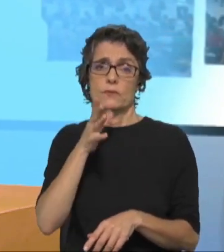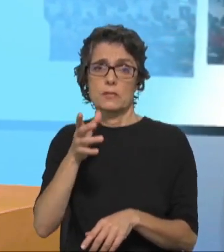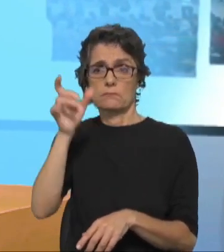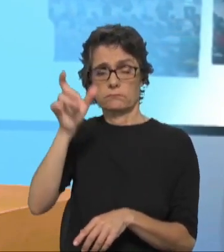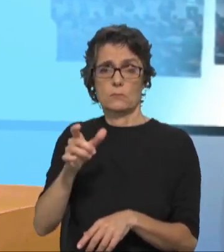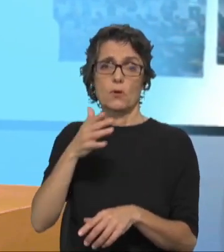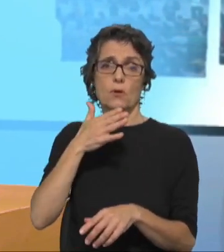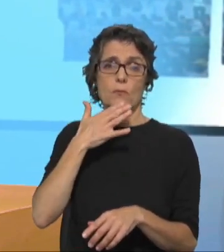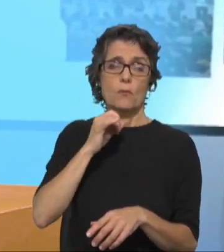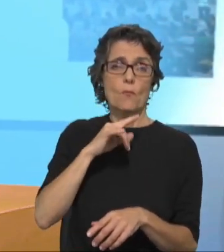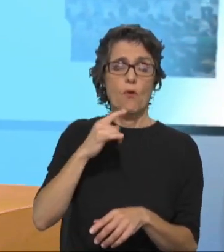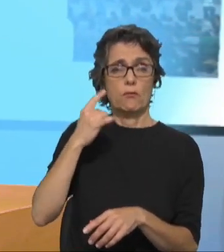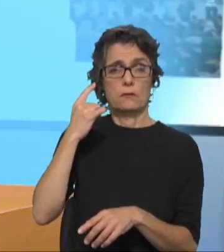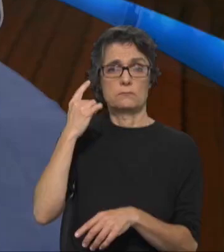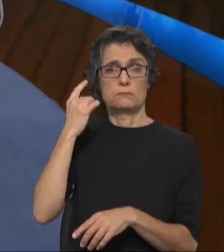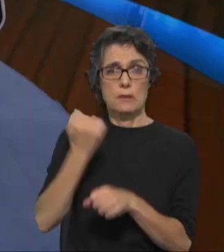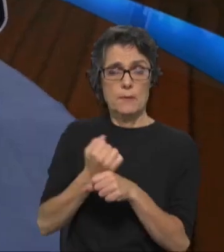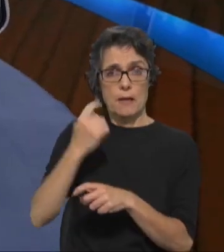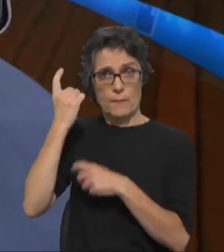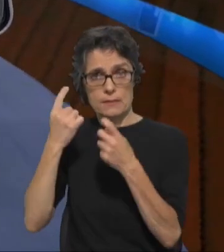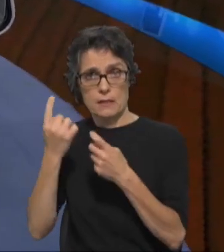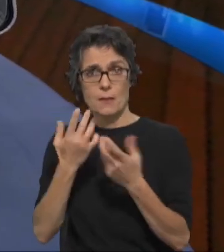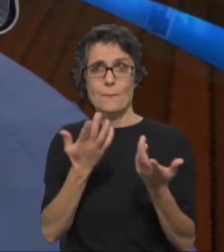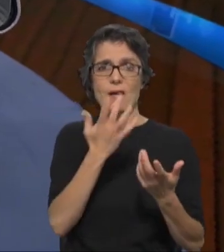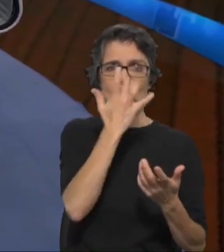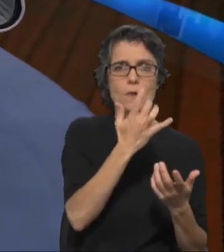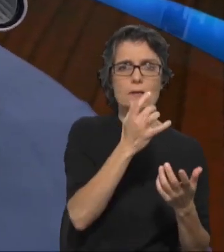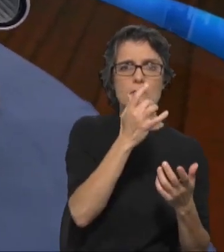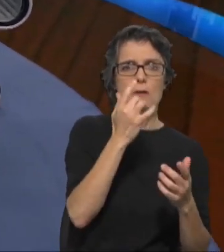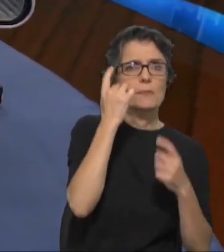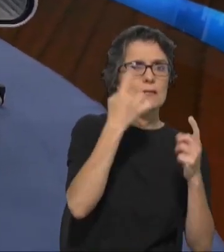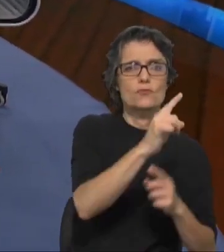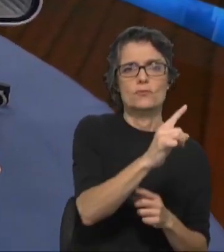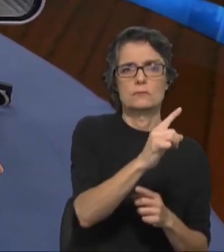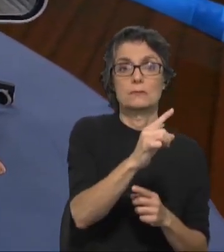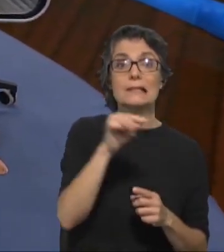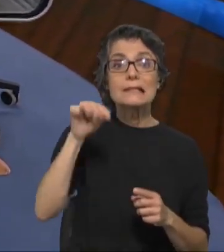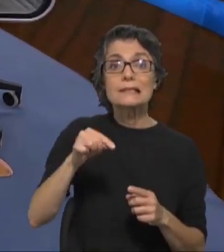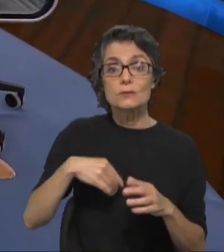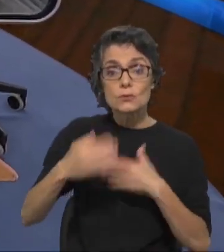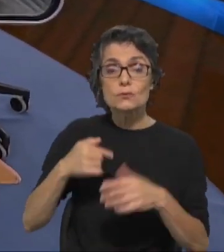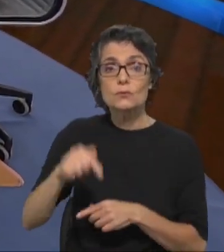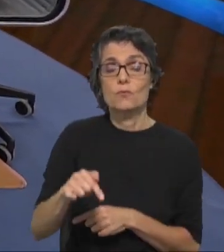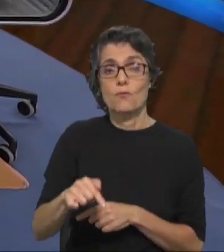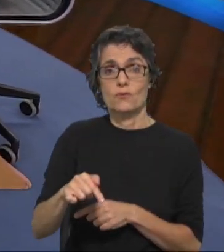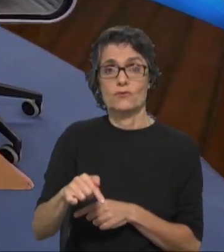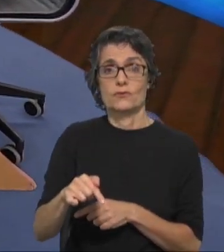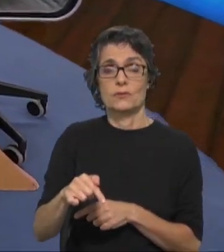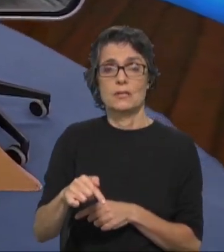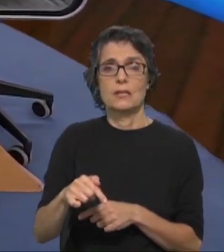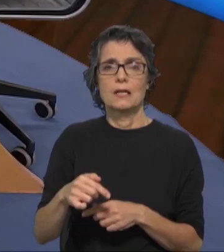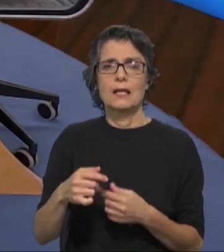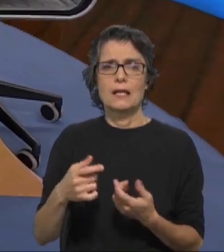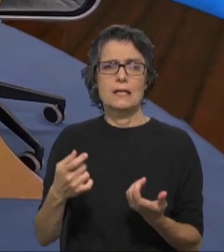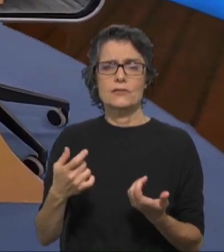o preto é para trabalhar, o preto não pensa. E isto arrasta-se até aos dias de hoje. Por isso, é um livro que não deveria existir.